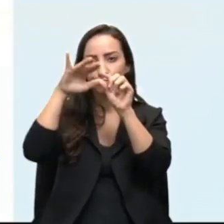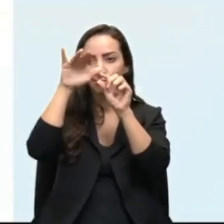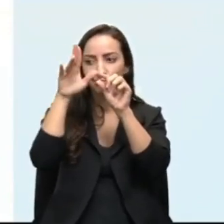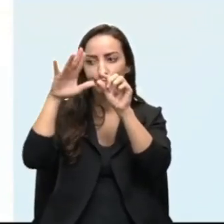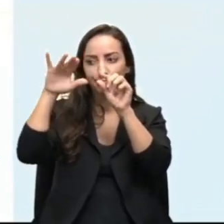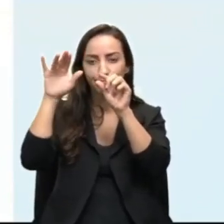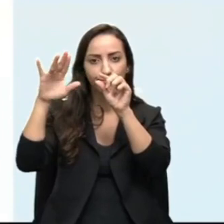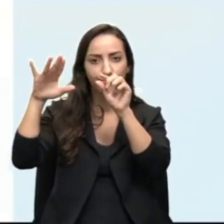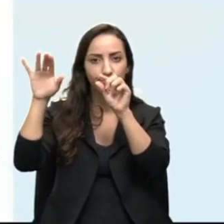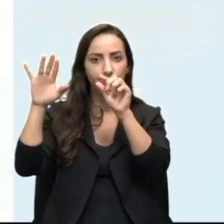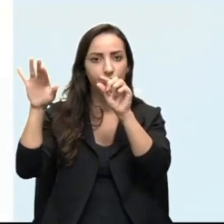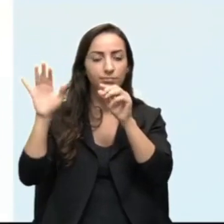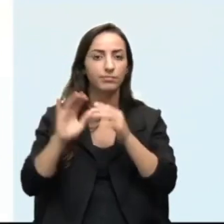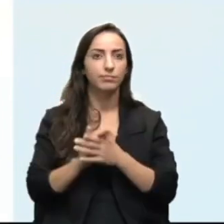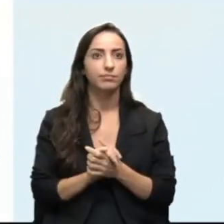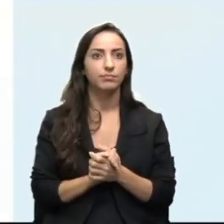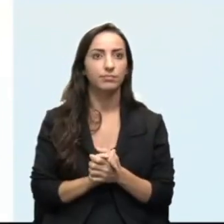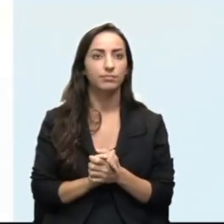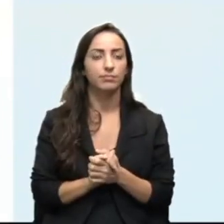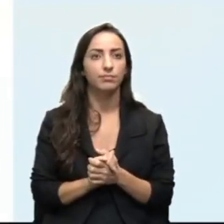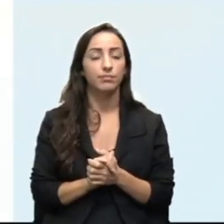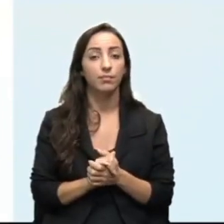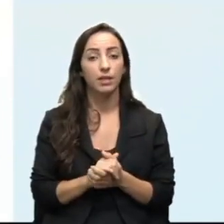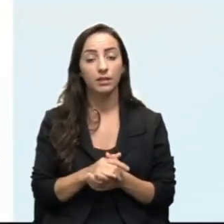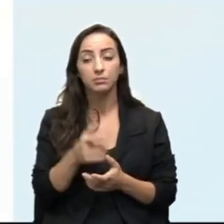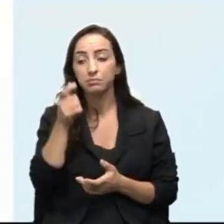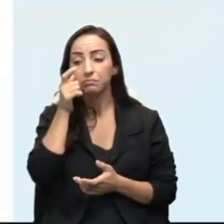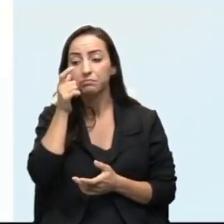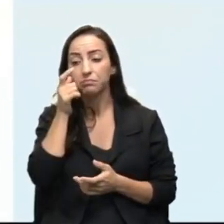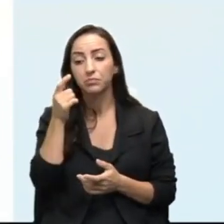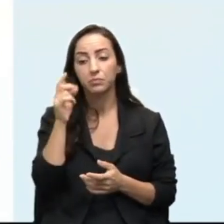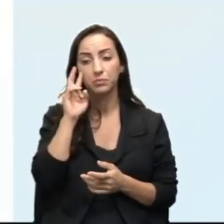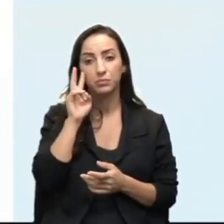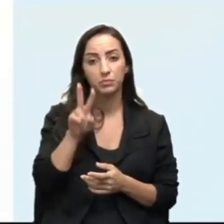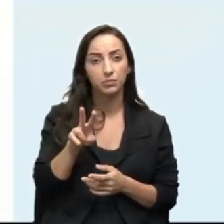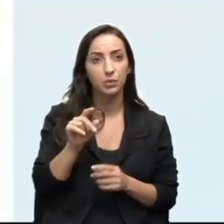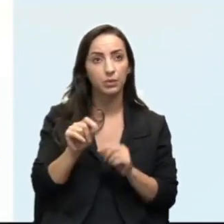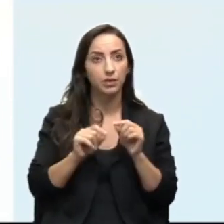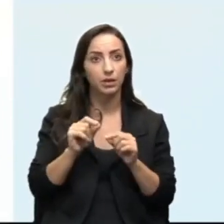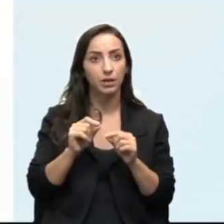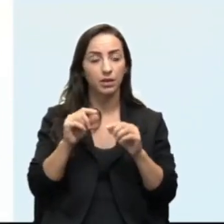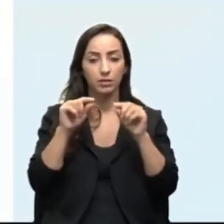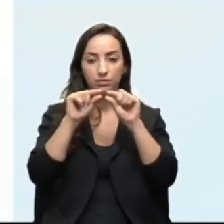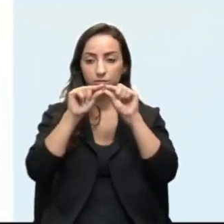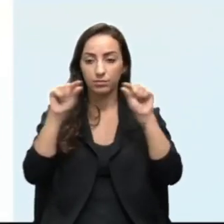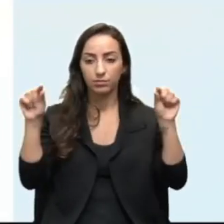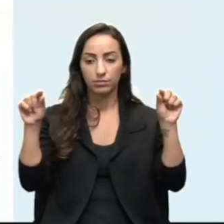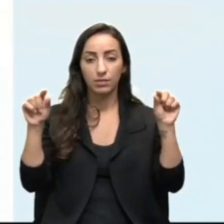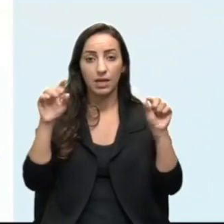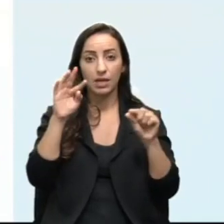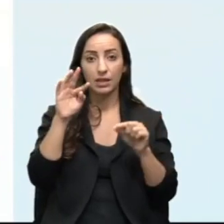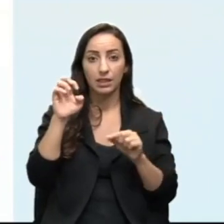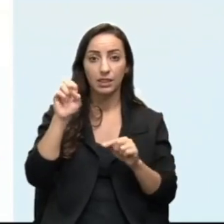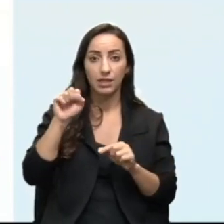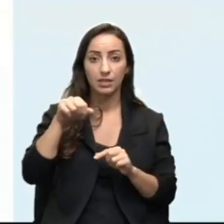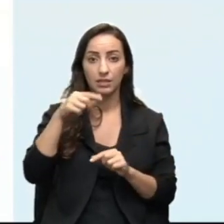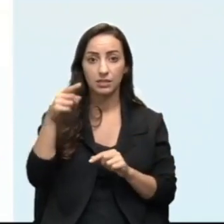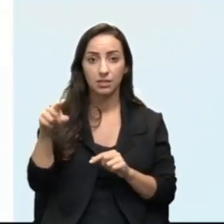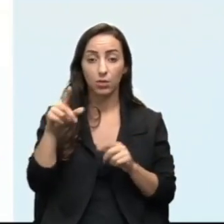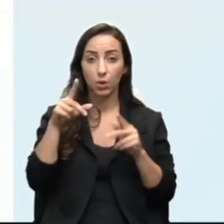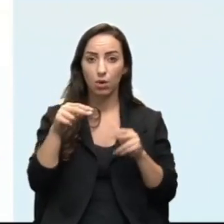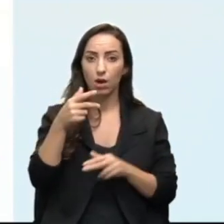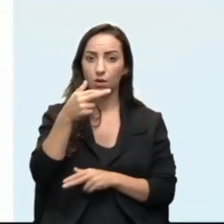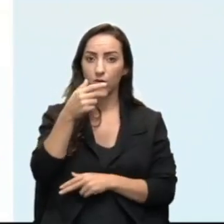esmagamento da seção de concreto. Interessante notar que na linha neutra a tensão é igual a zero nesta